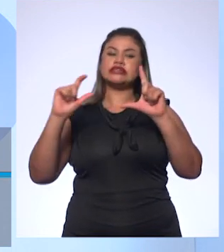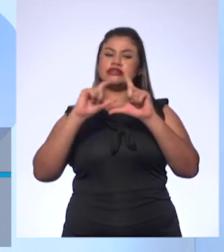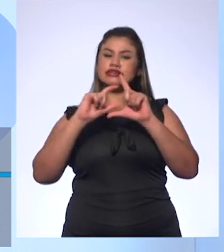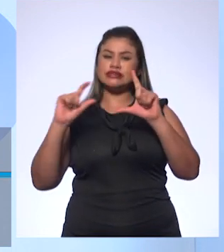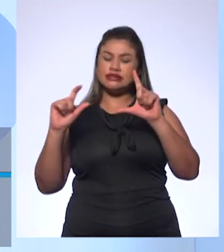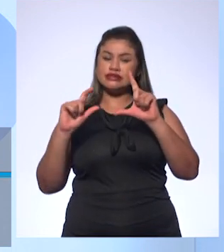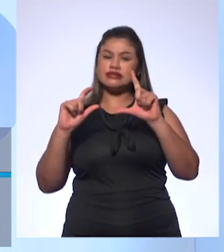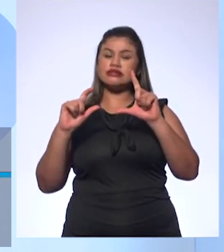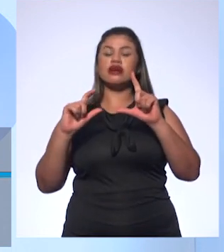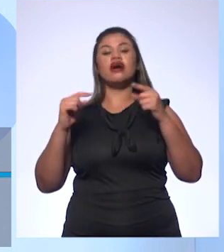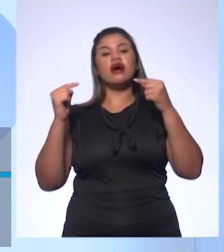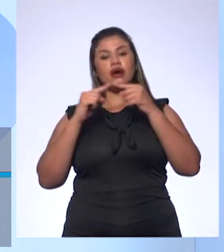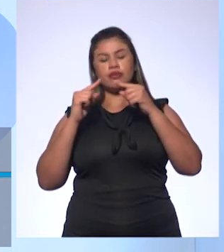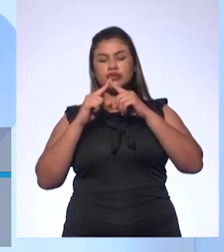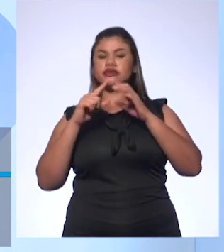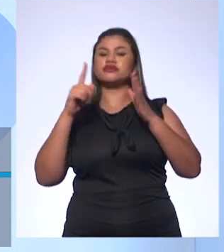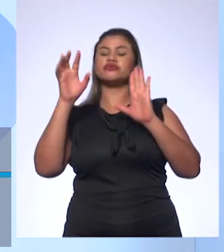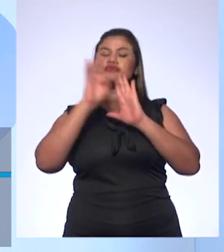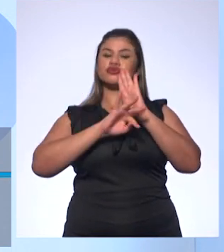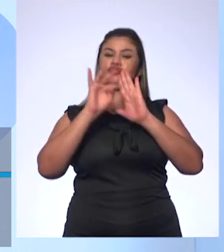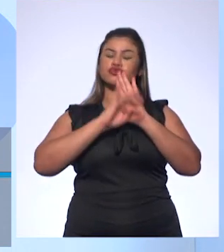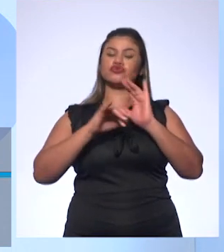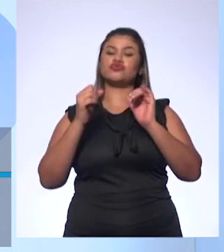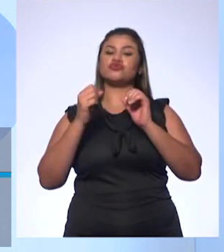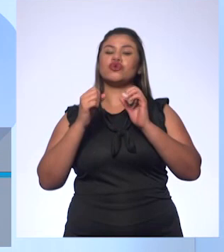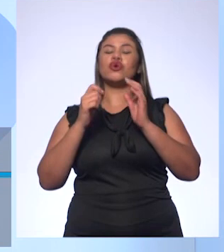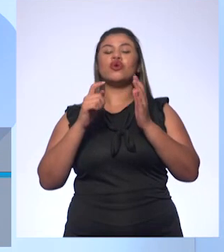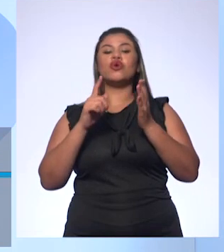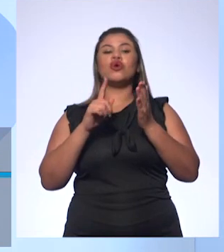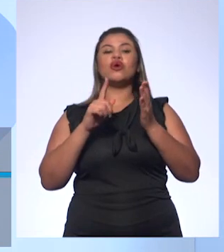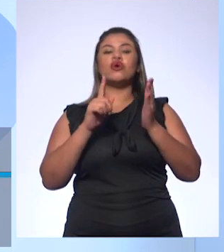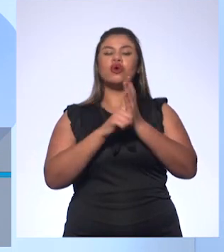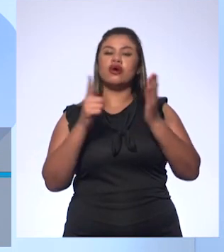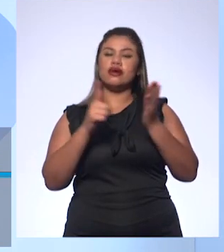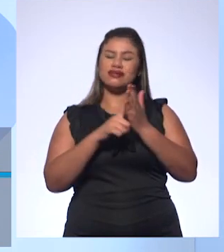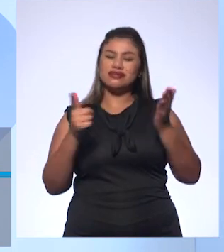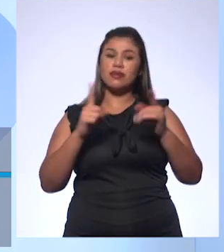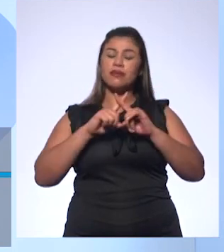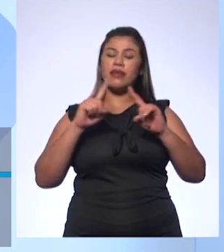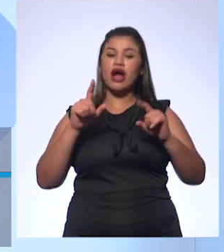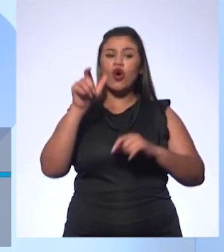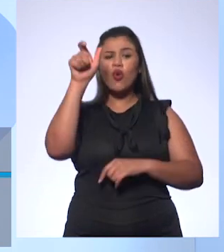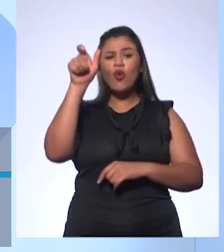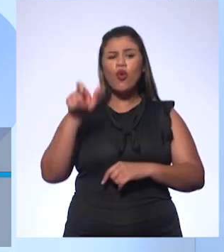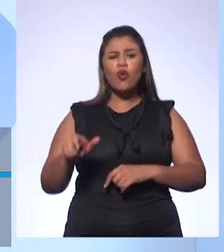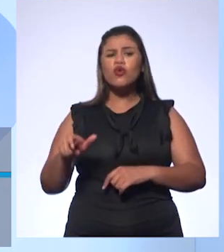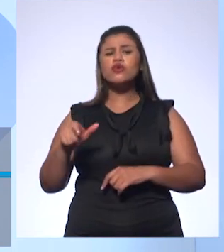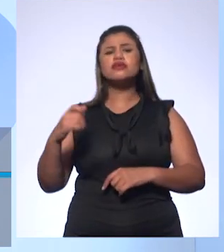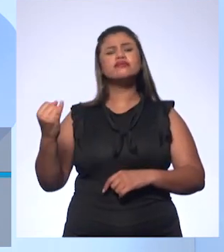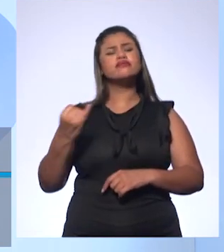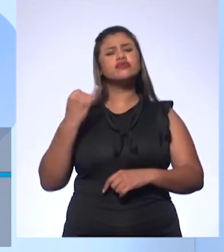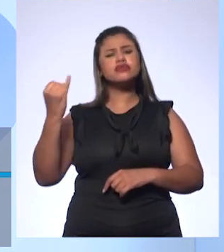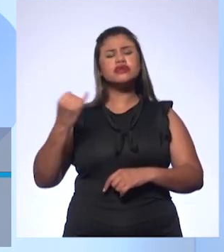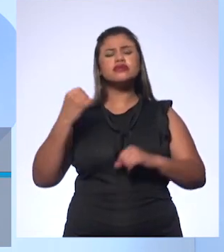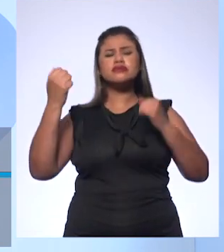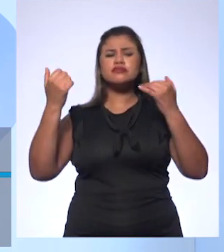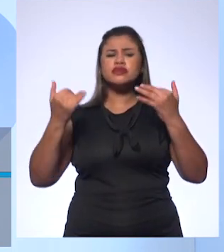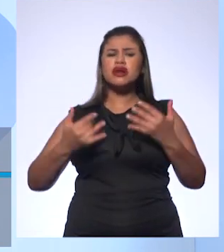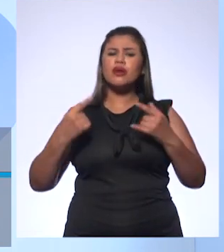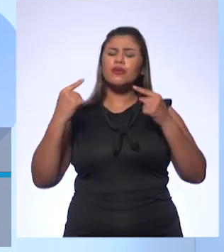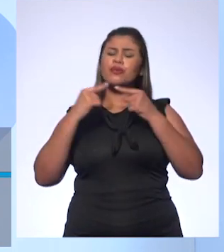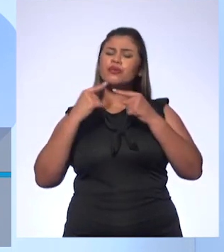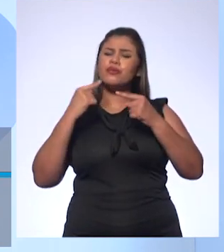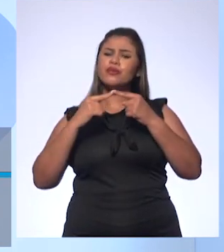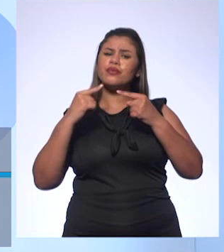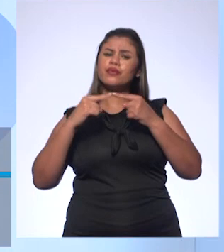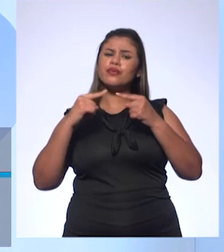que a gente encontra nos textos jornalísticos, mas coluna aqui era bom você especificar, Nicolas, porque a coluna é exatamente o gênero textual